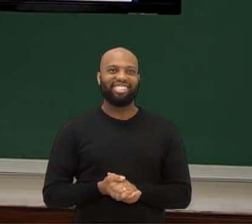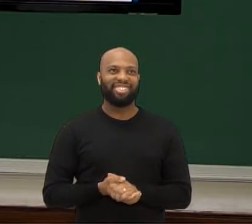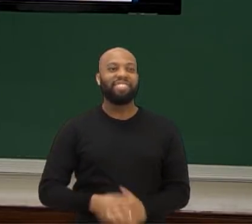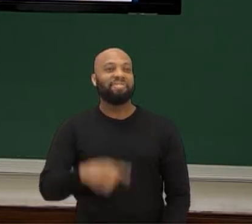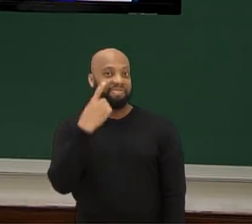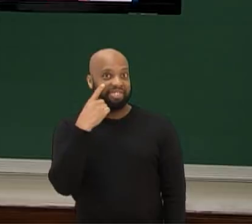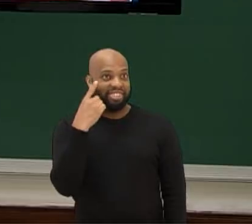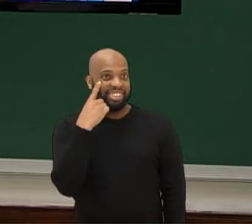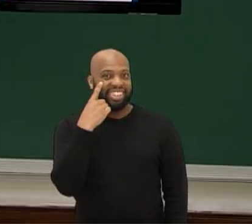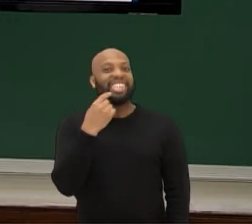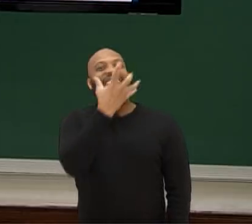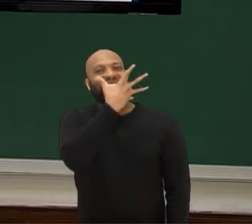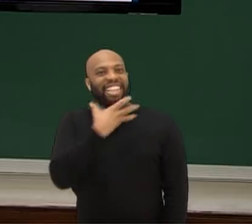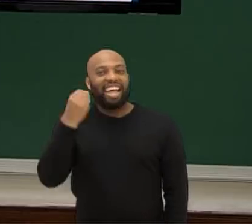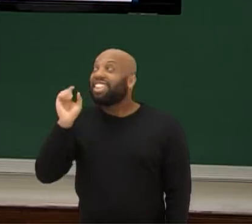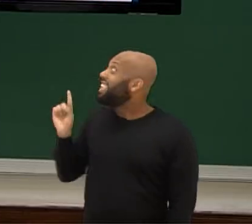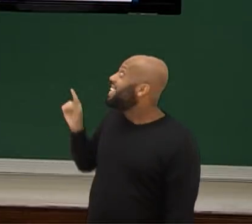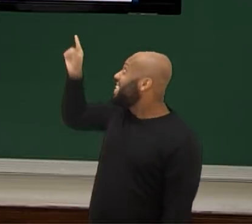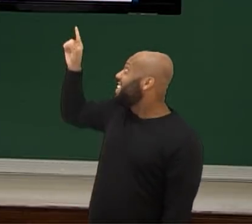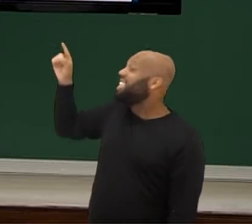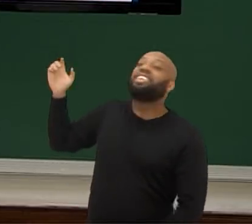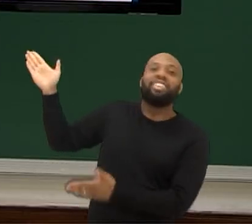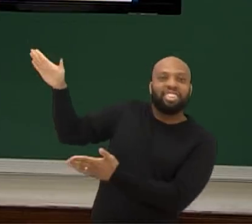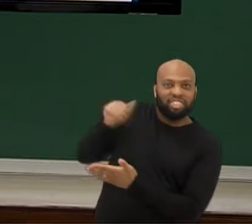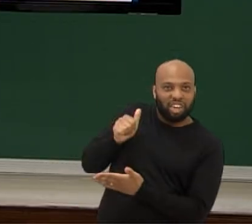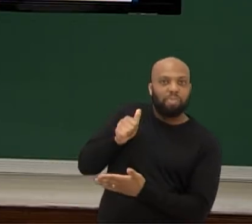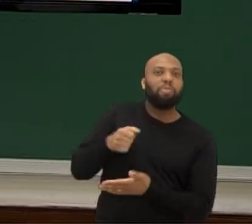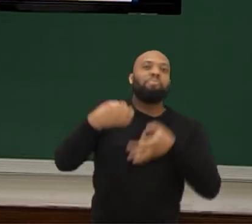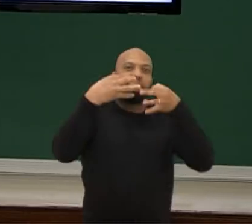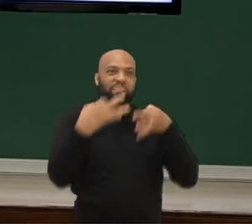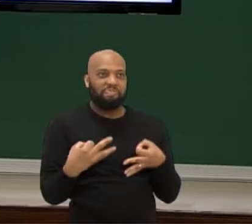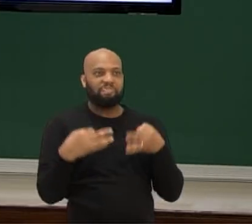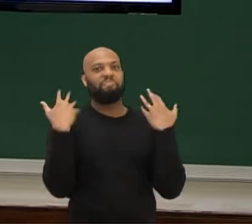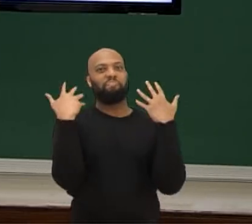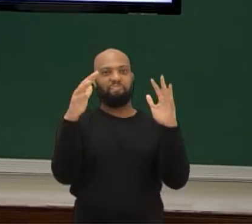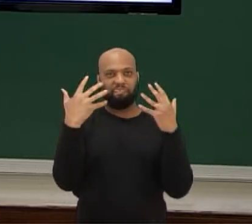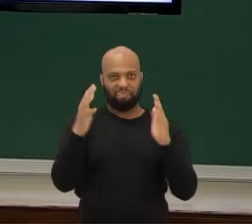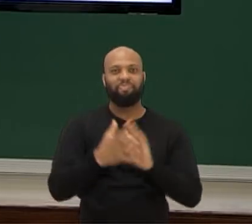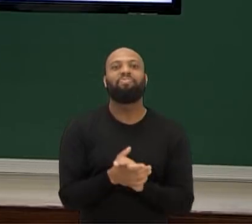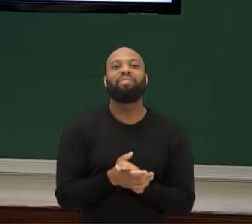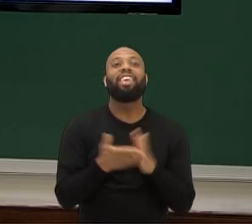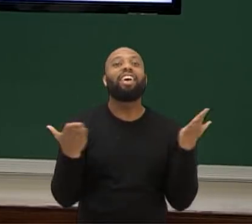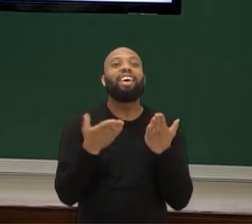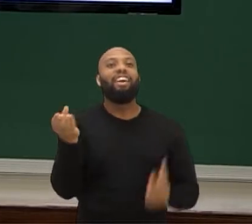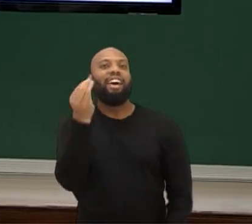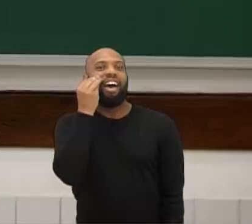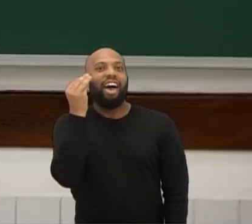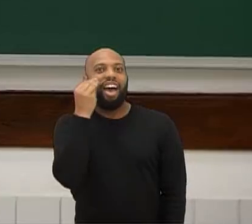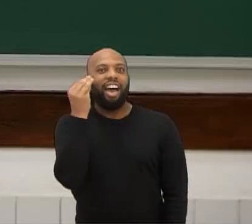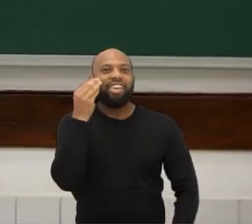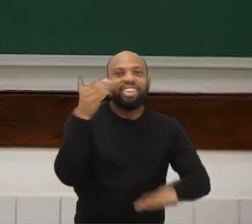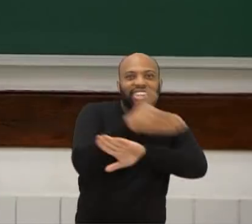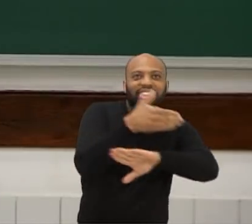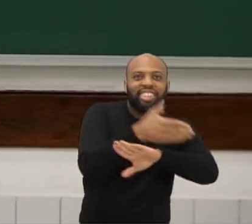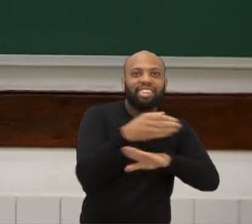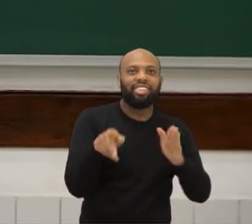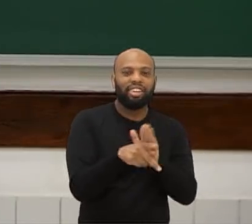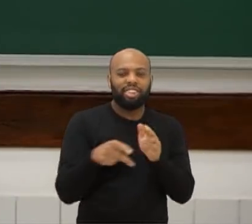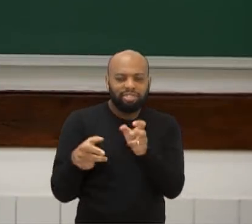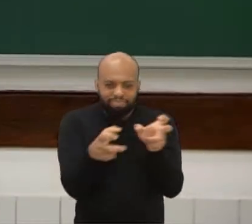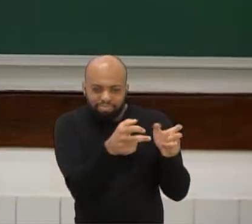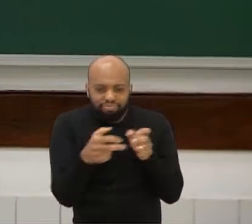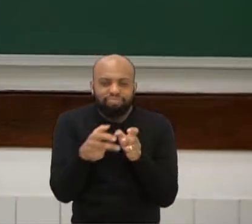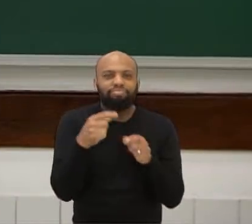Olha lá, o Natan acionou o nosso assistente e ele falou que deu certinho. Então, tentem acessar essa ferramenta,